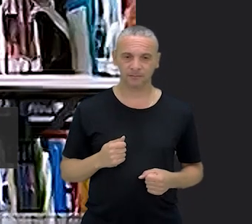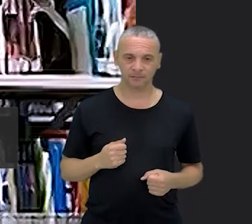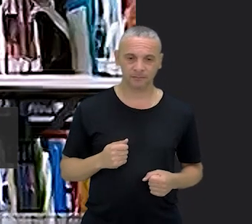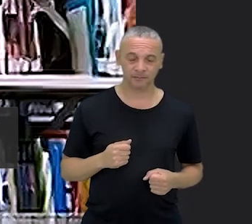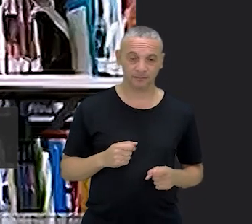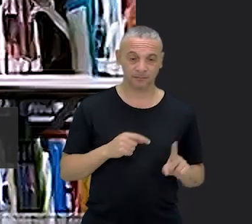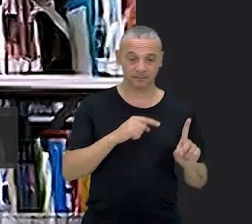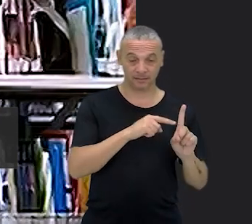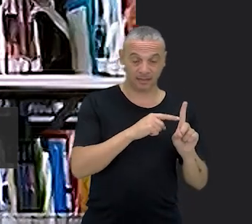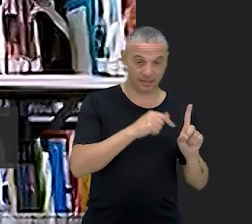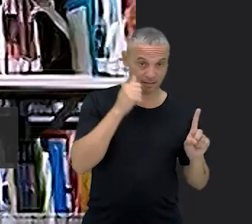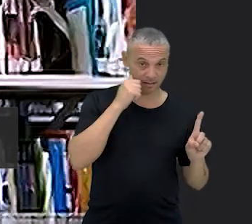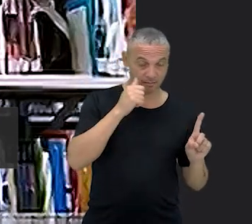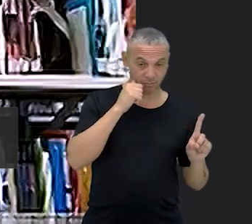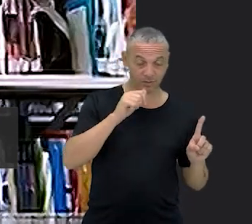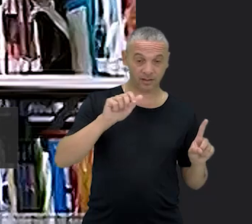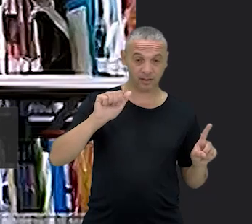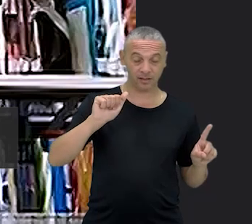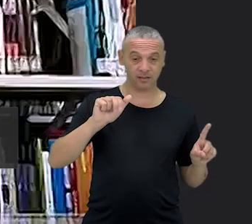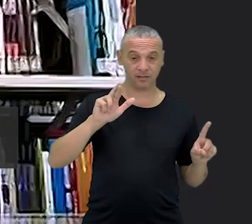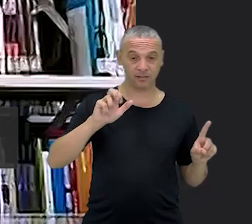ela precisou